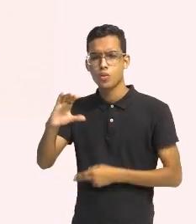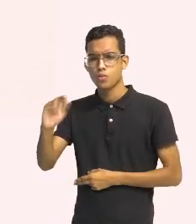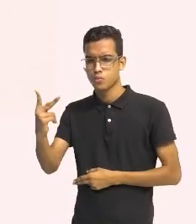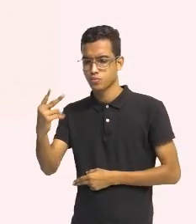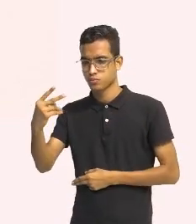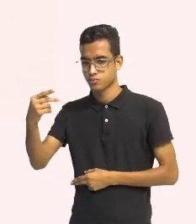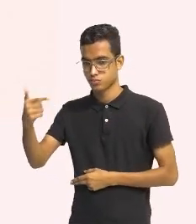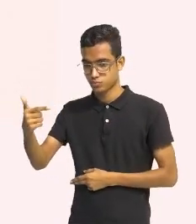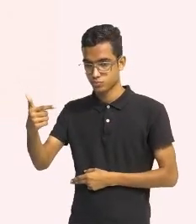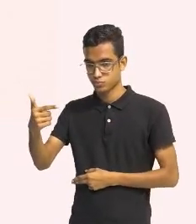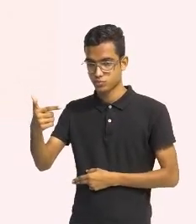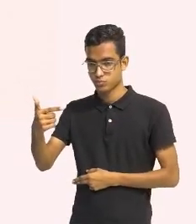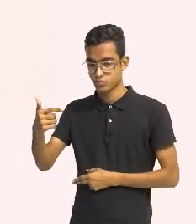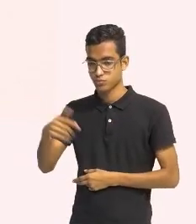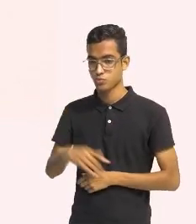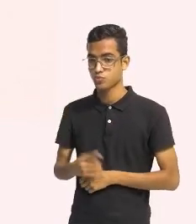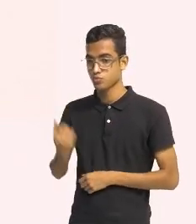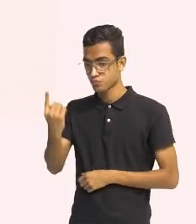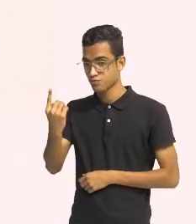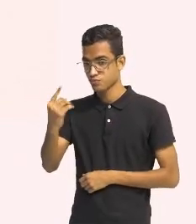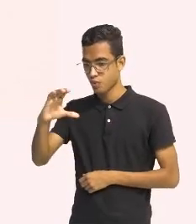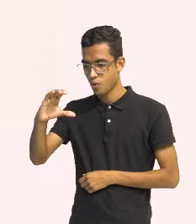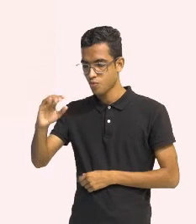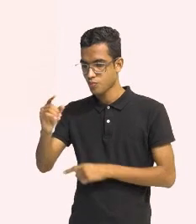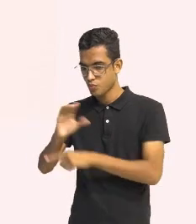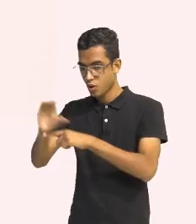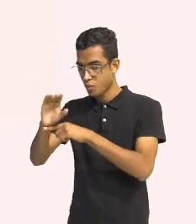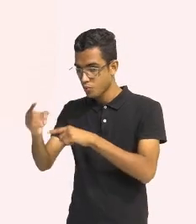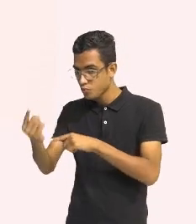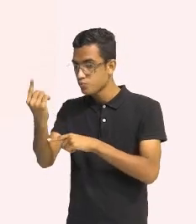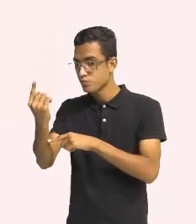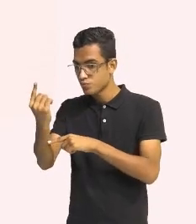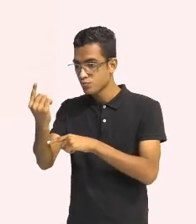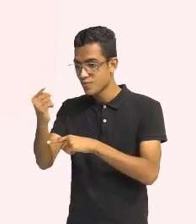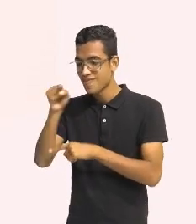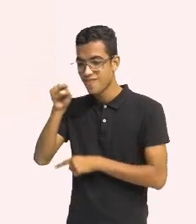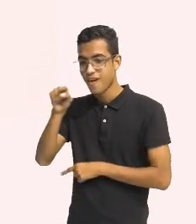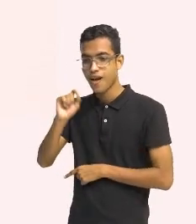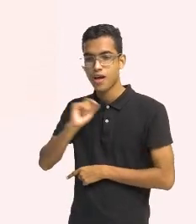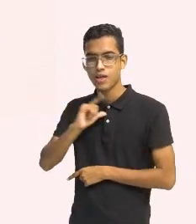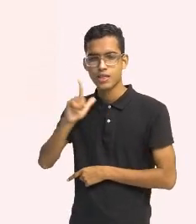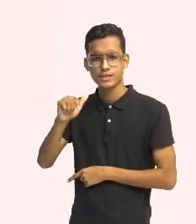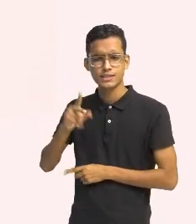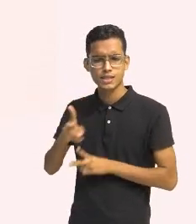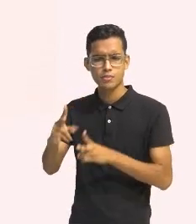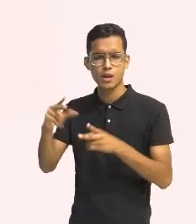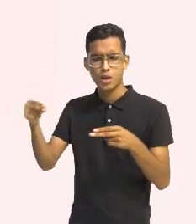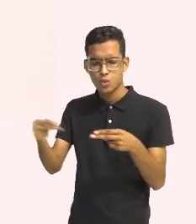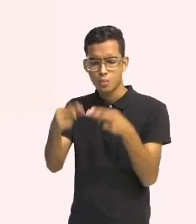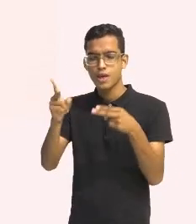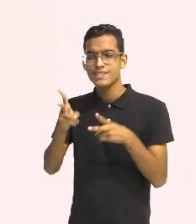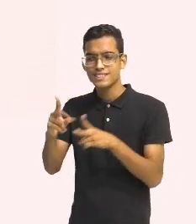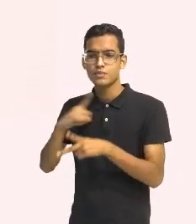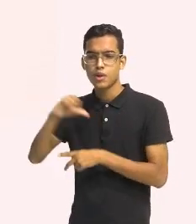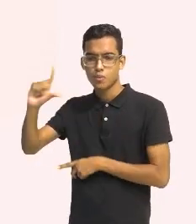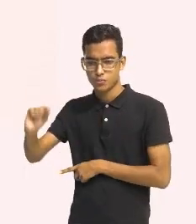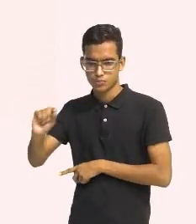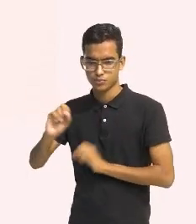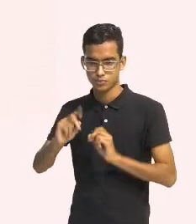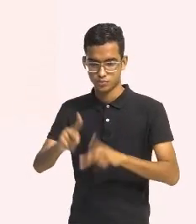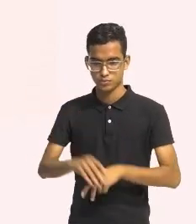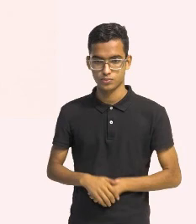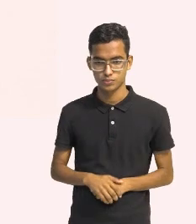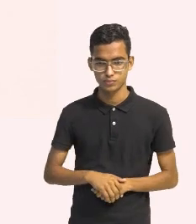menor, tá bom? Nomenclatura. 4-metil, quer dizer que o metil está na posição 4